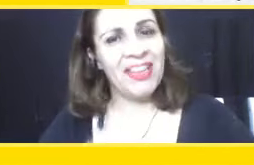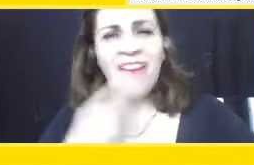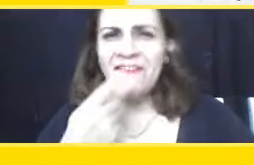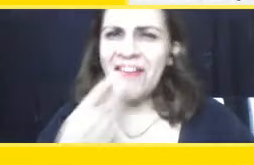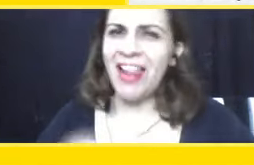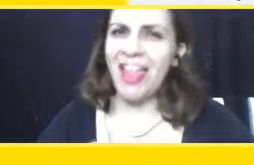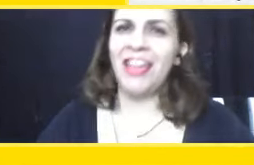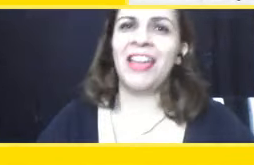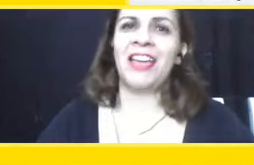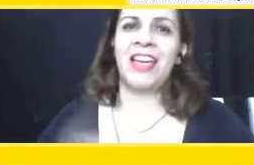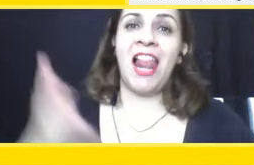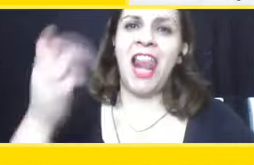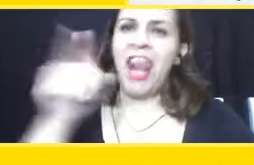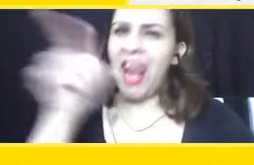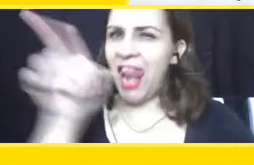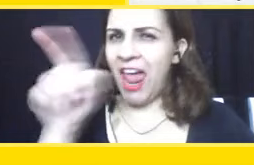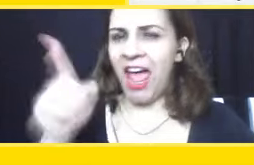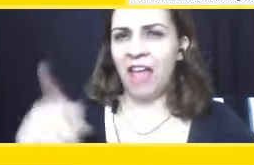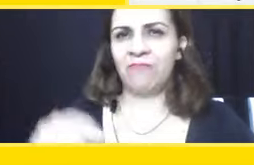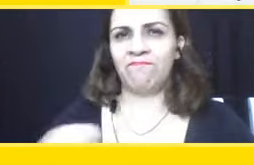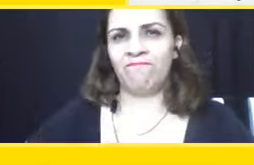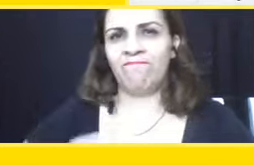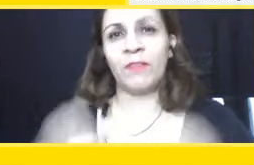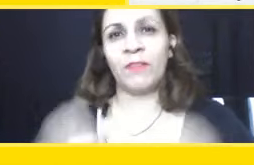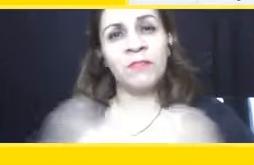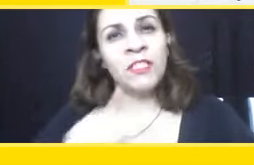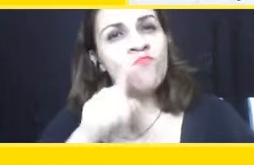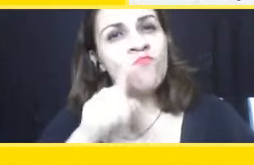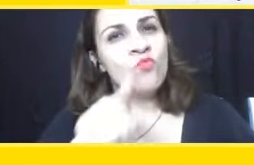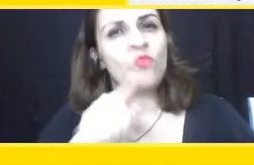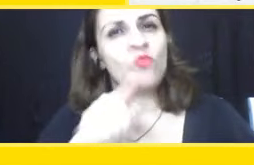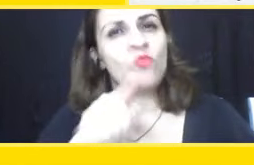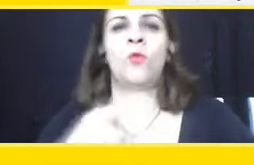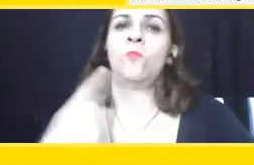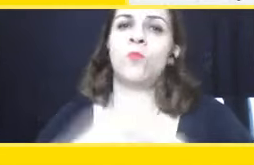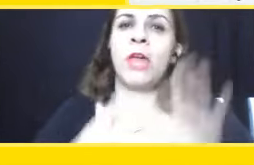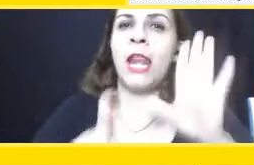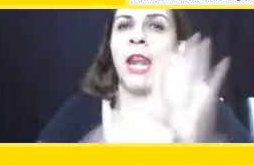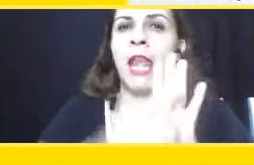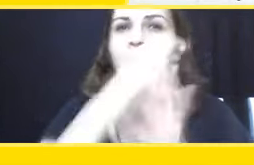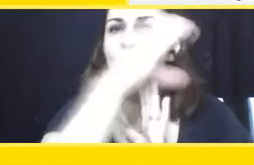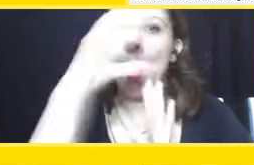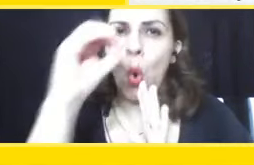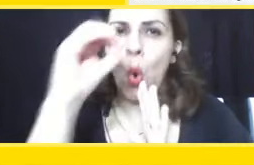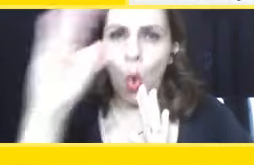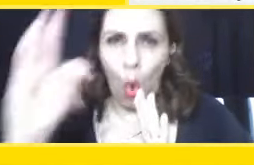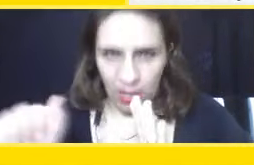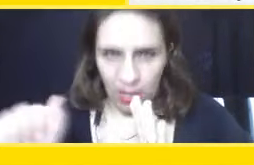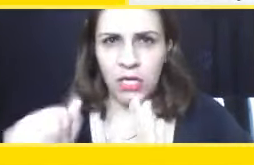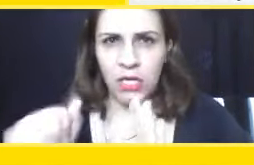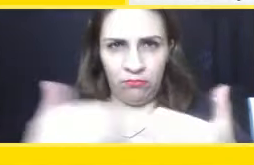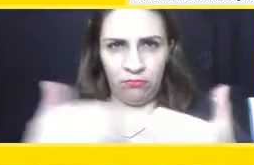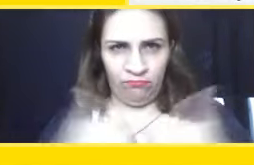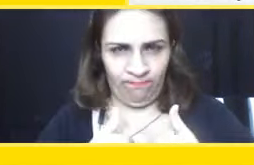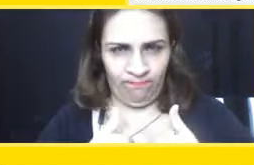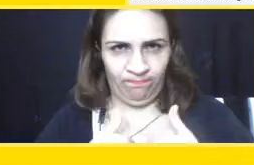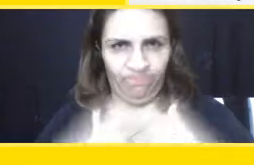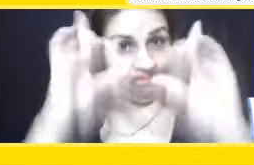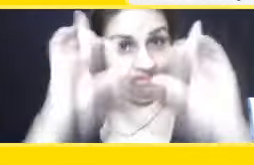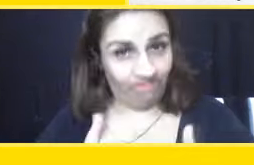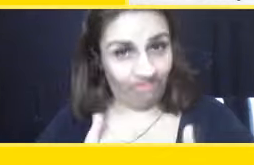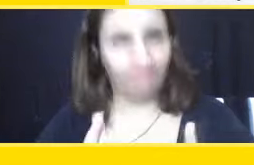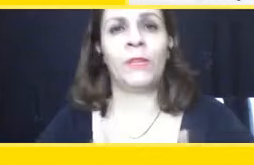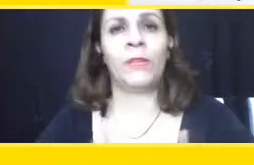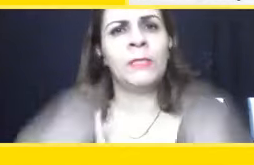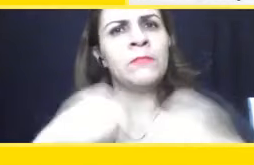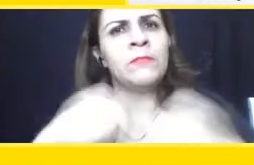que lá na Câmara Legislativa não vamos precisar muito do senhor, porque a Lei Fernando Cota, que é a lei que garante direitos dos autistas,